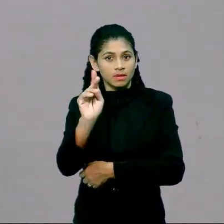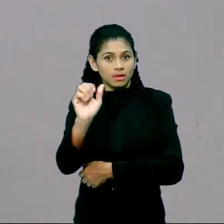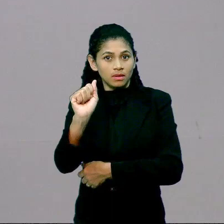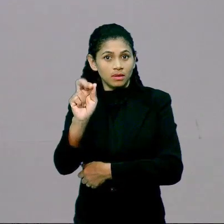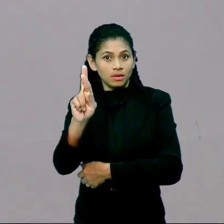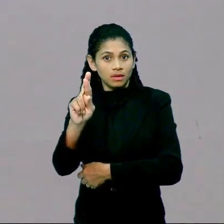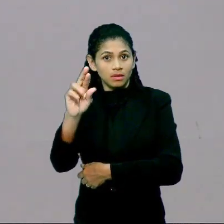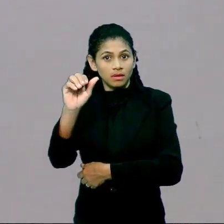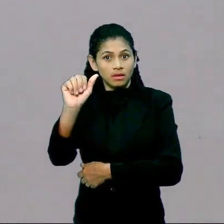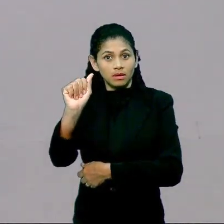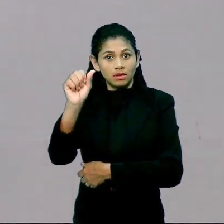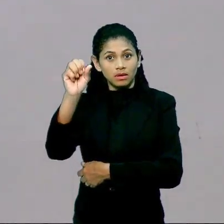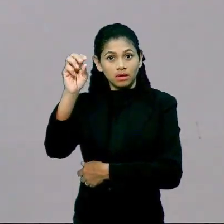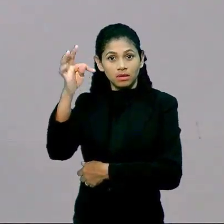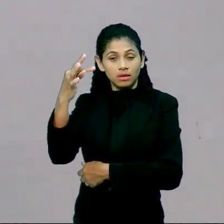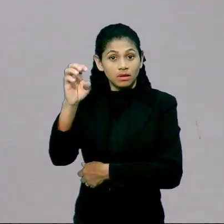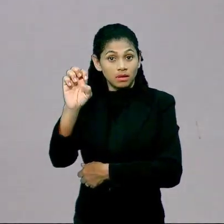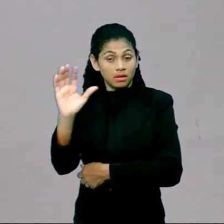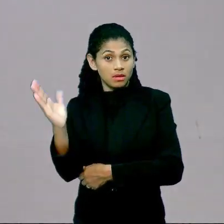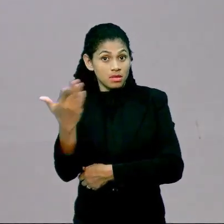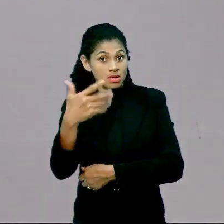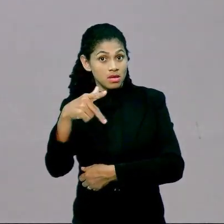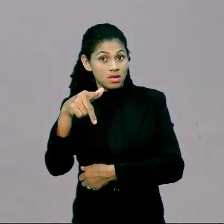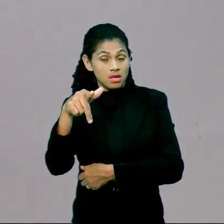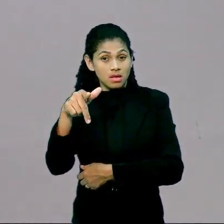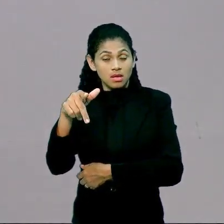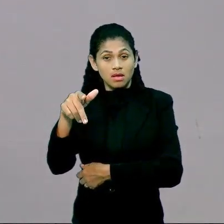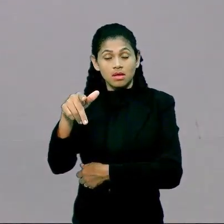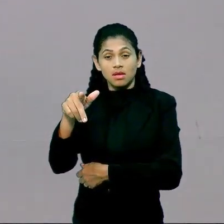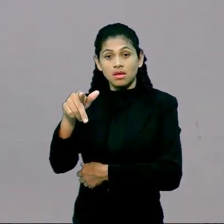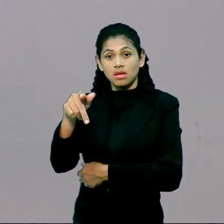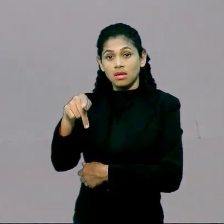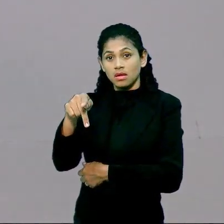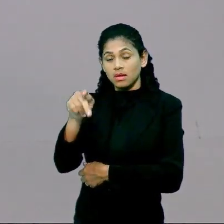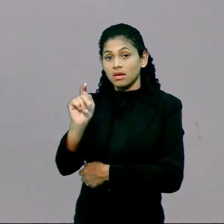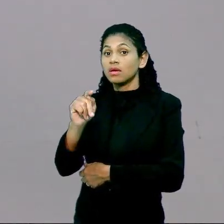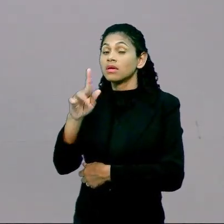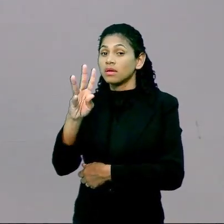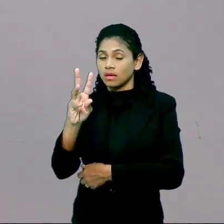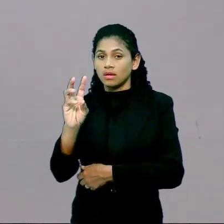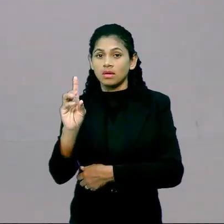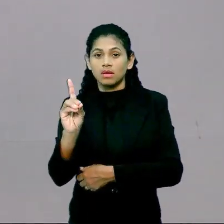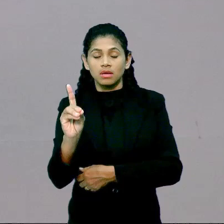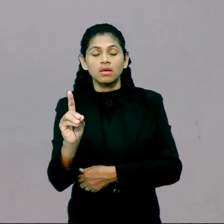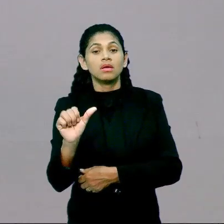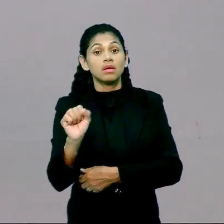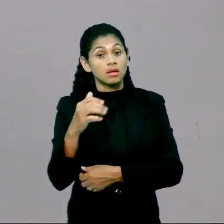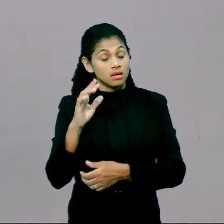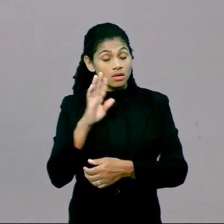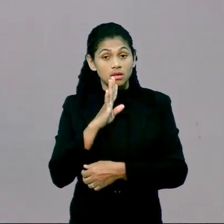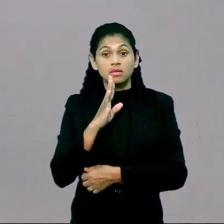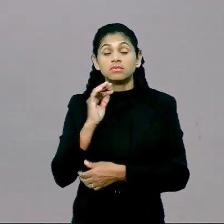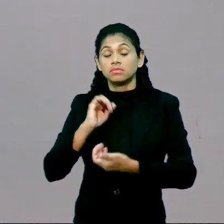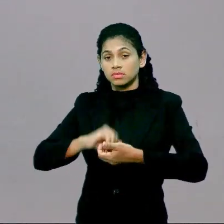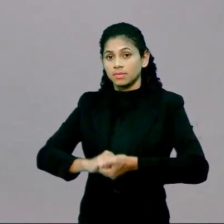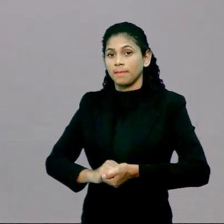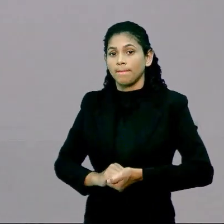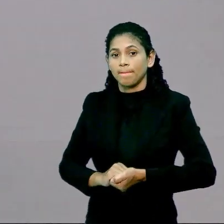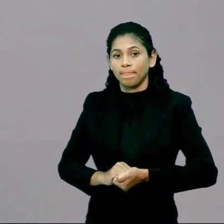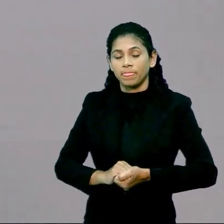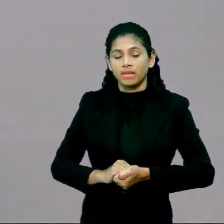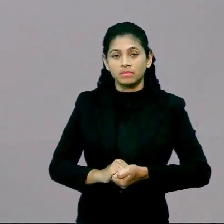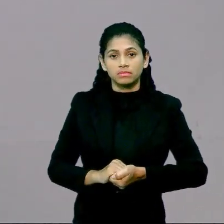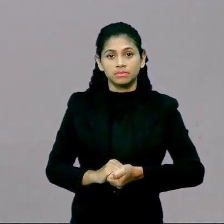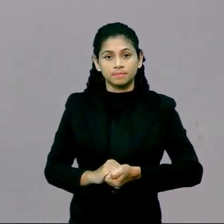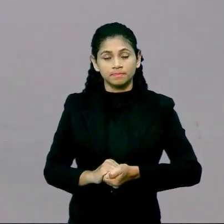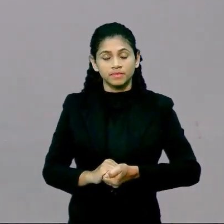pinta, pinta, pinta, pinta, pinta. Qual é o direcionamento? Movimentos naturais que a gente vai incorporando e criando dinâmica